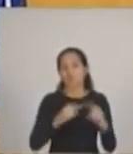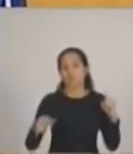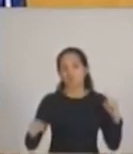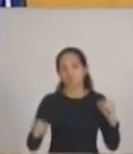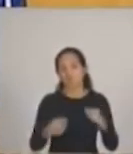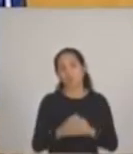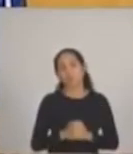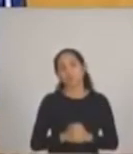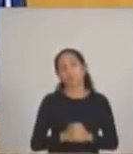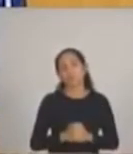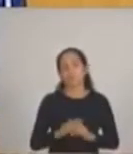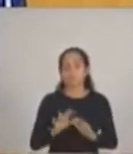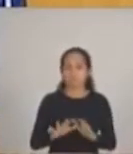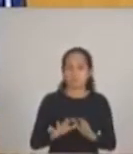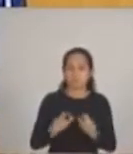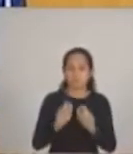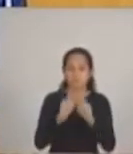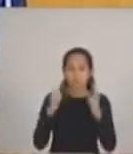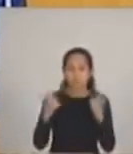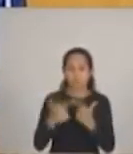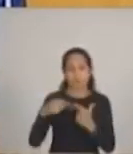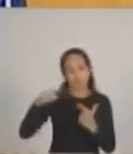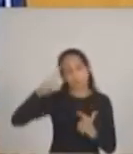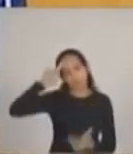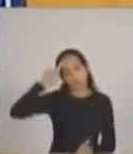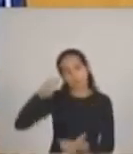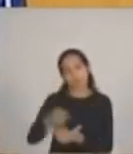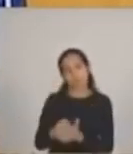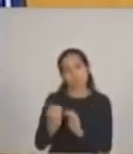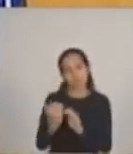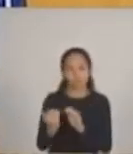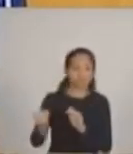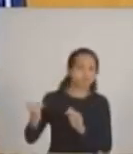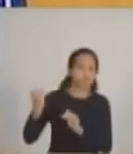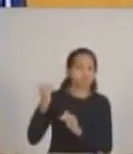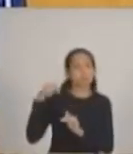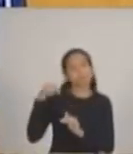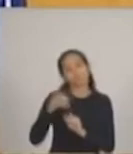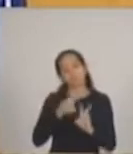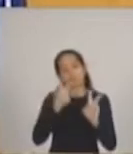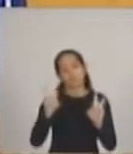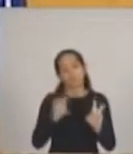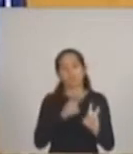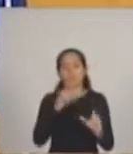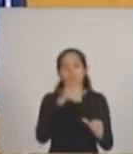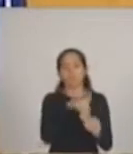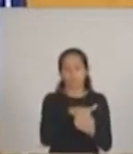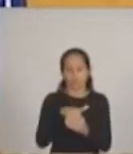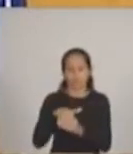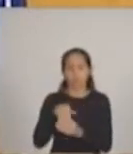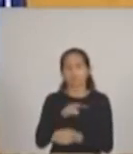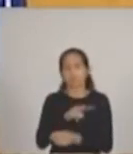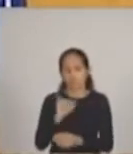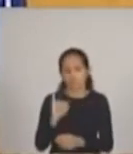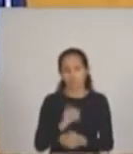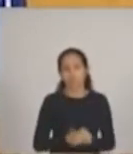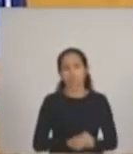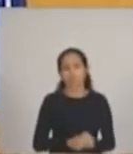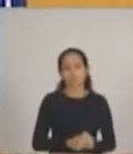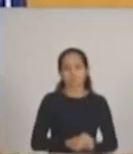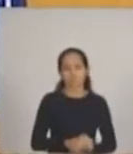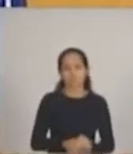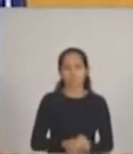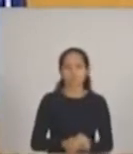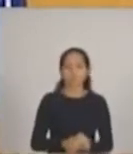mas o plenário é soberano e a matéria está sendo votada e será votada. Eu tenho